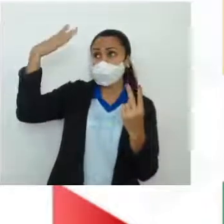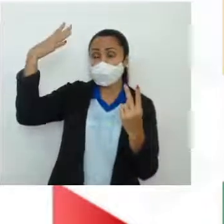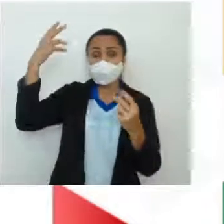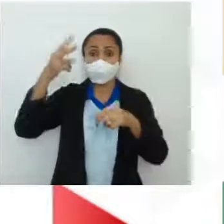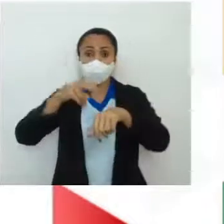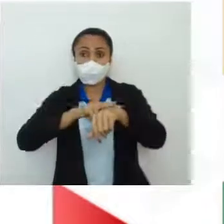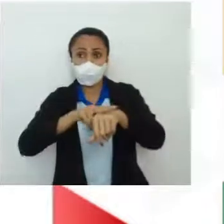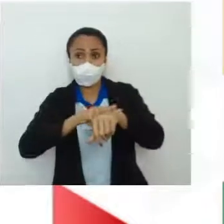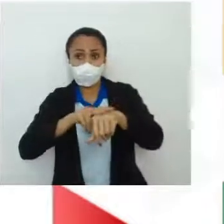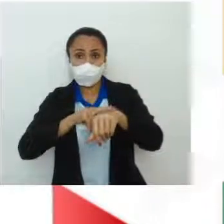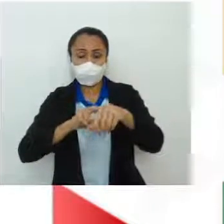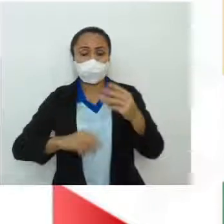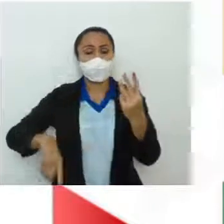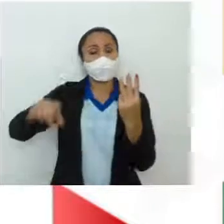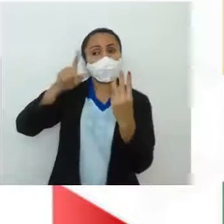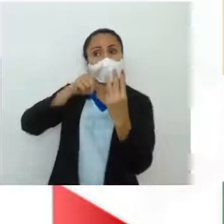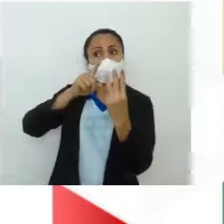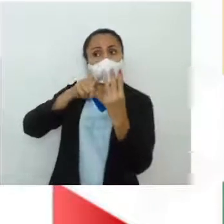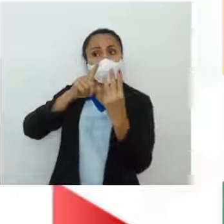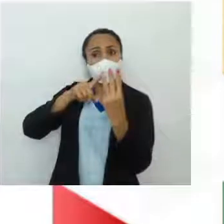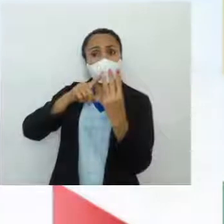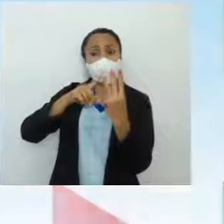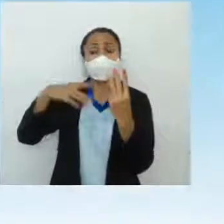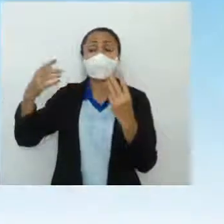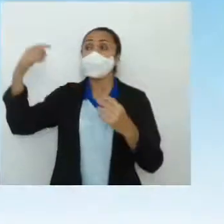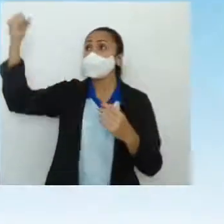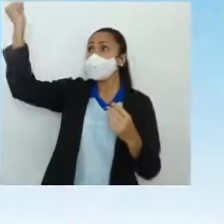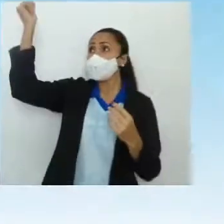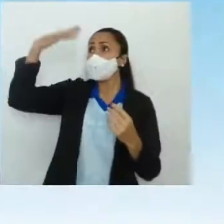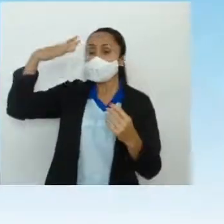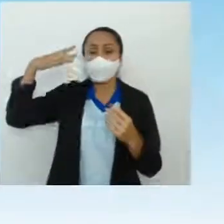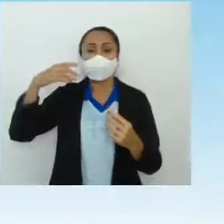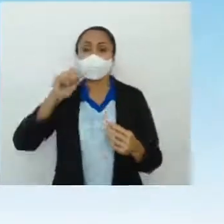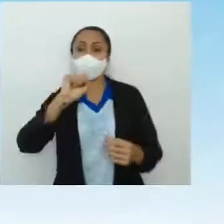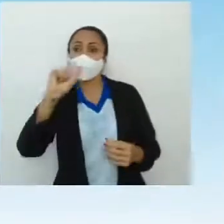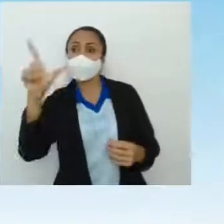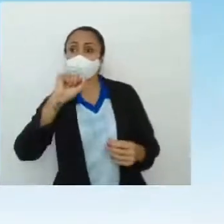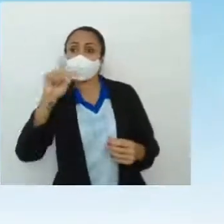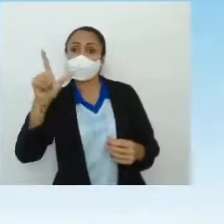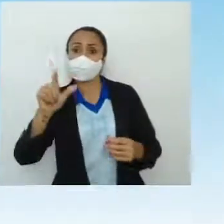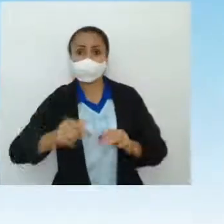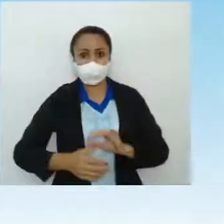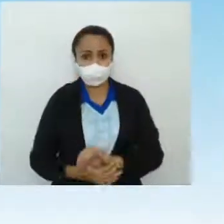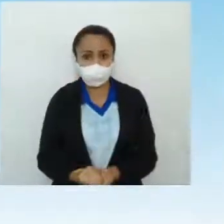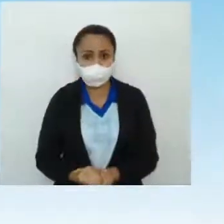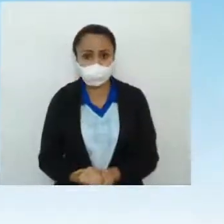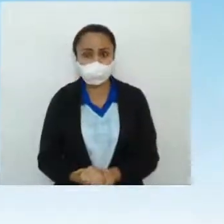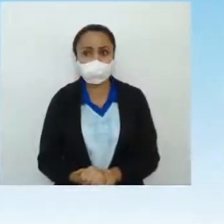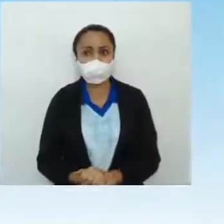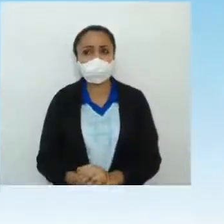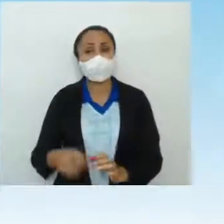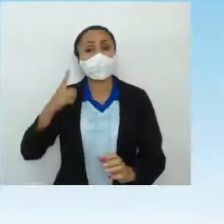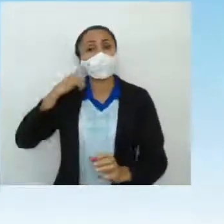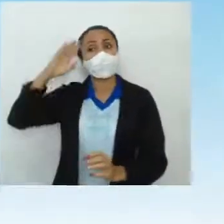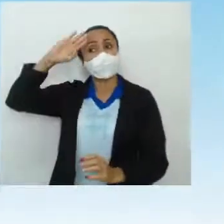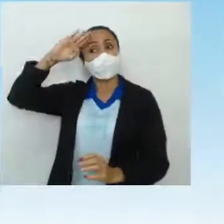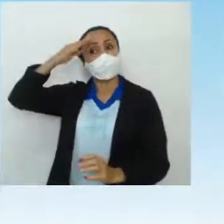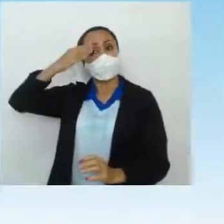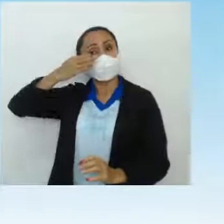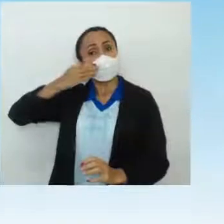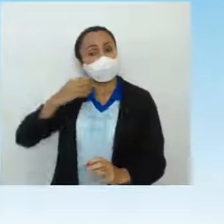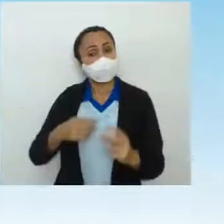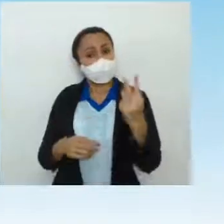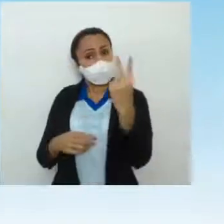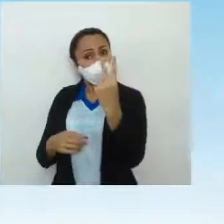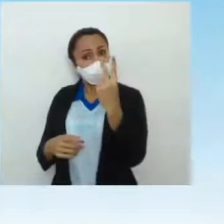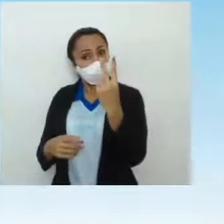o terceiro que se excita com a luz azul. Na retina vão existir 2